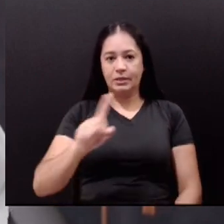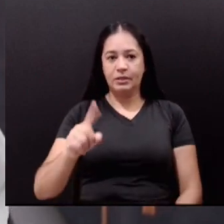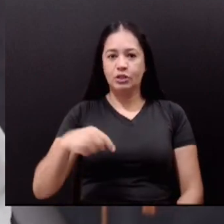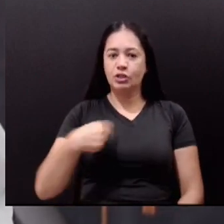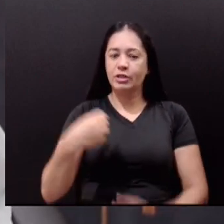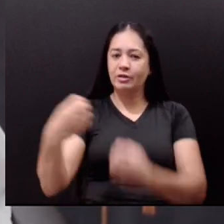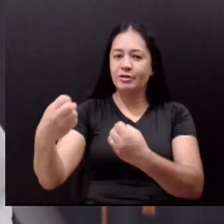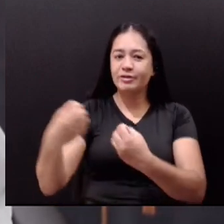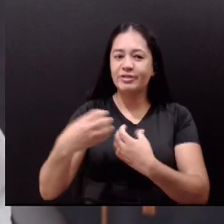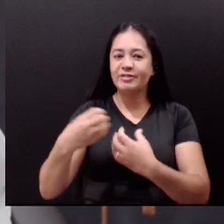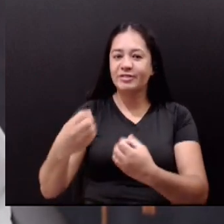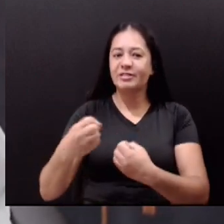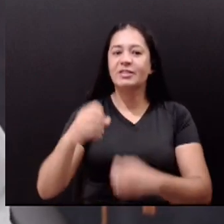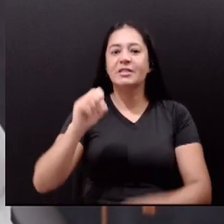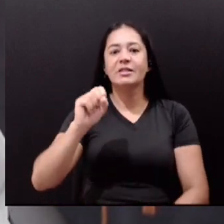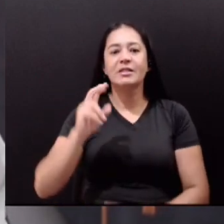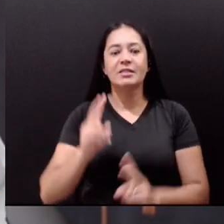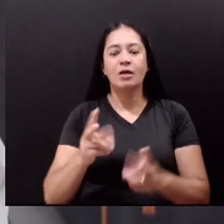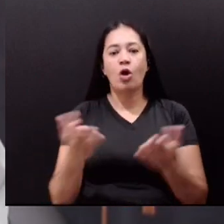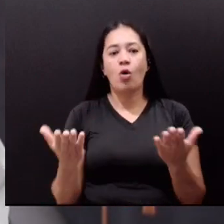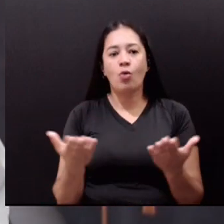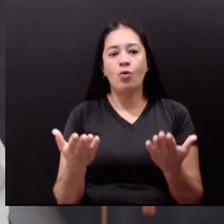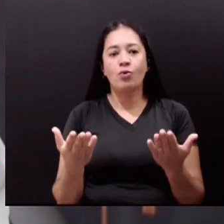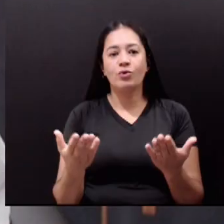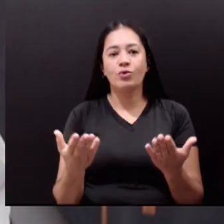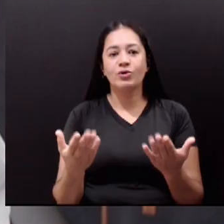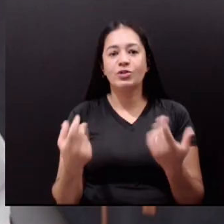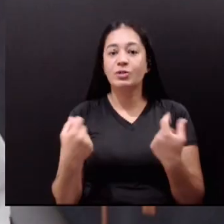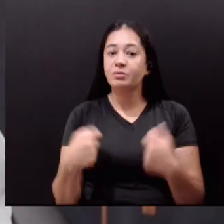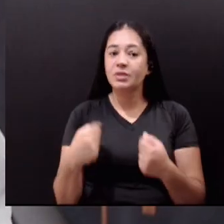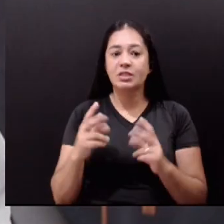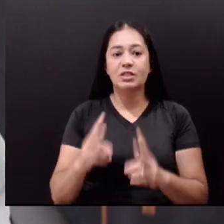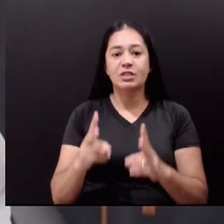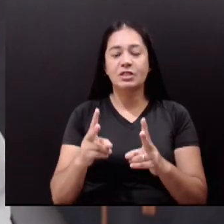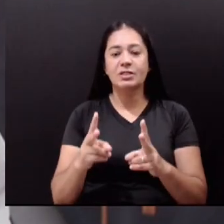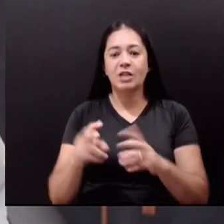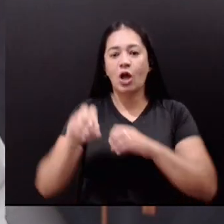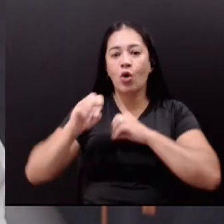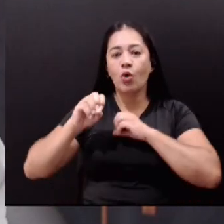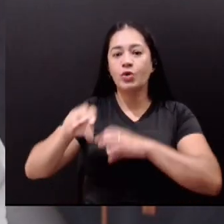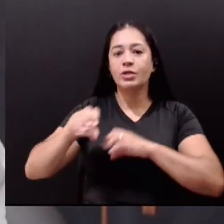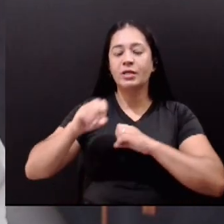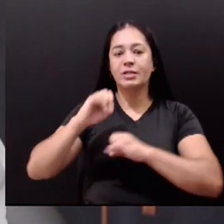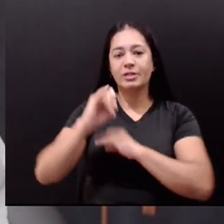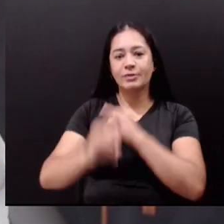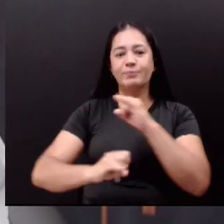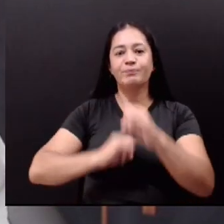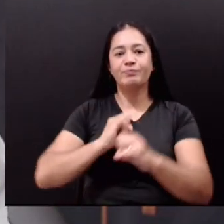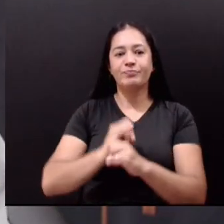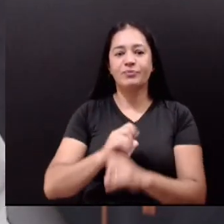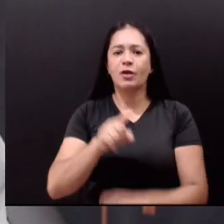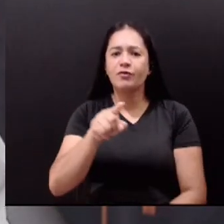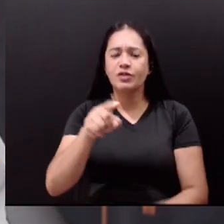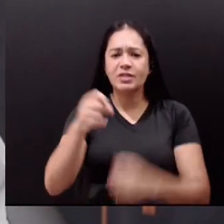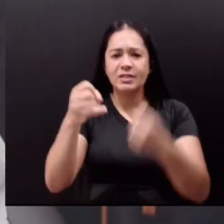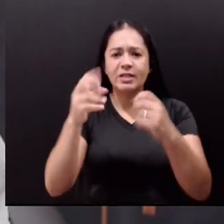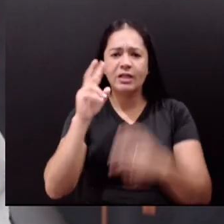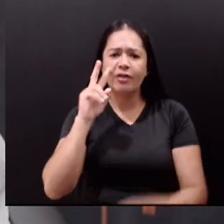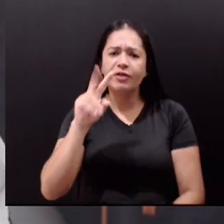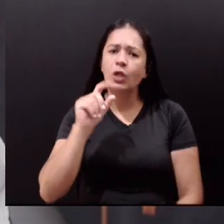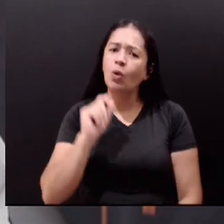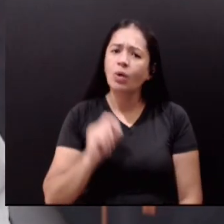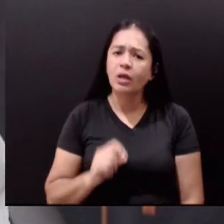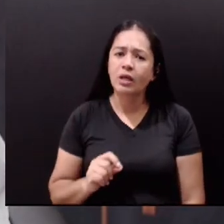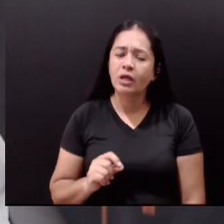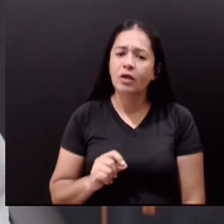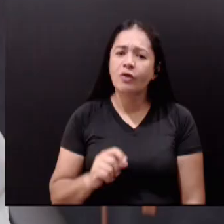analógica. Sim. Hoje a gente precisa ter essa orientação digital, né. Então, o que que você está vendo, né, o que que você está assistindo, qual